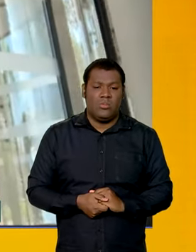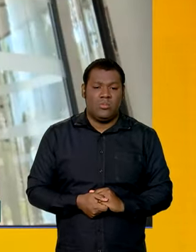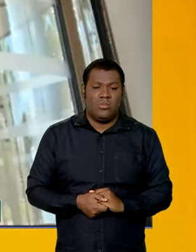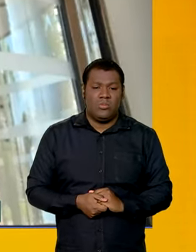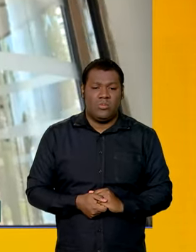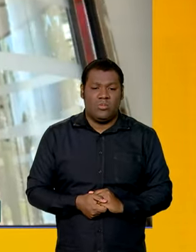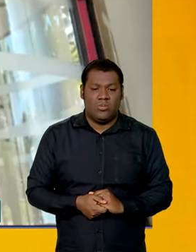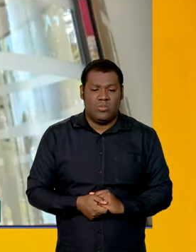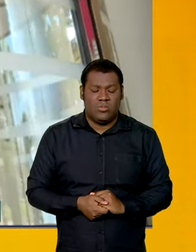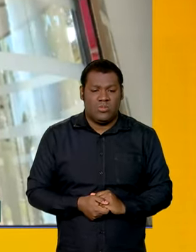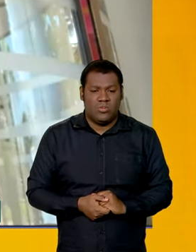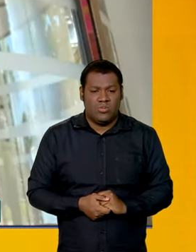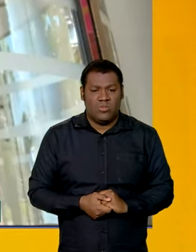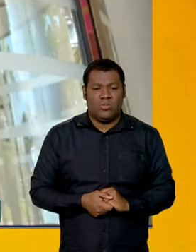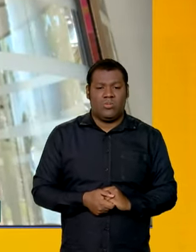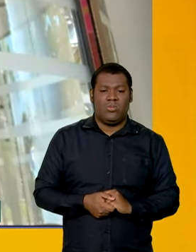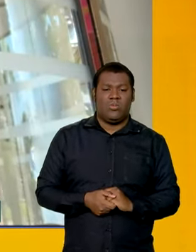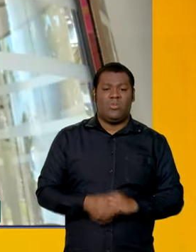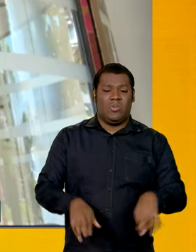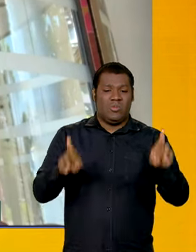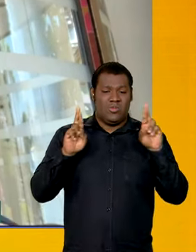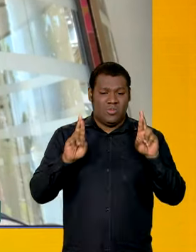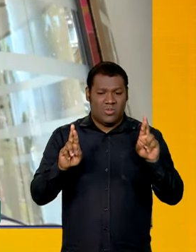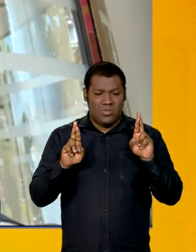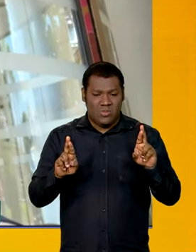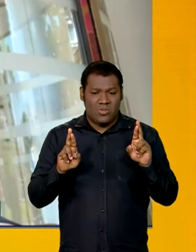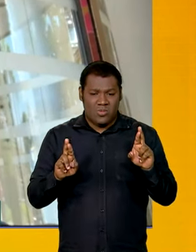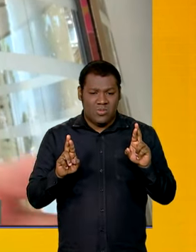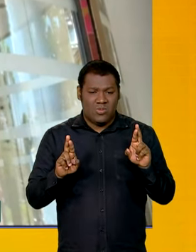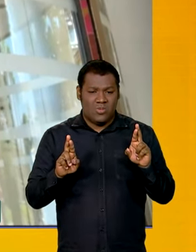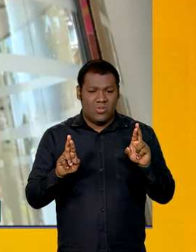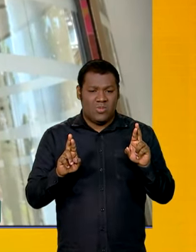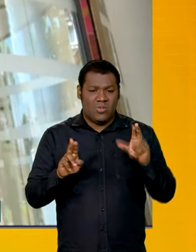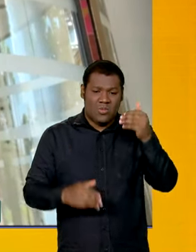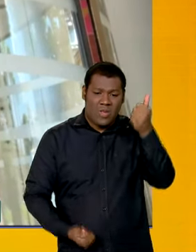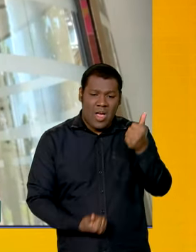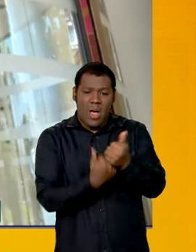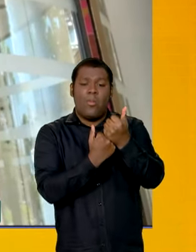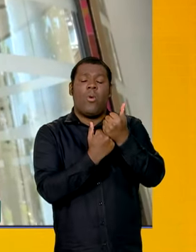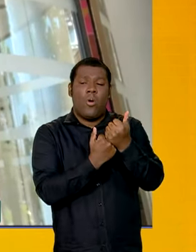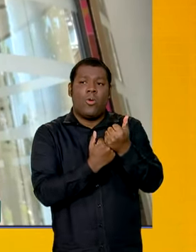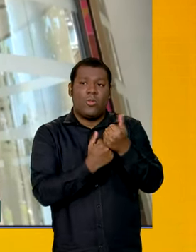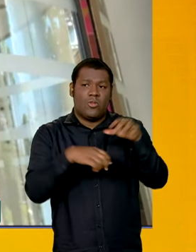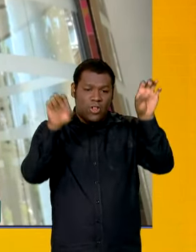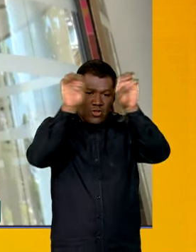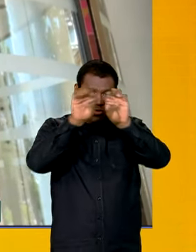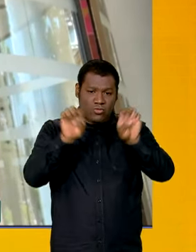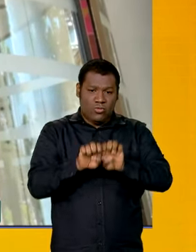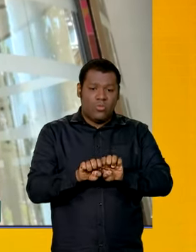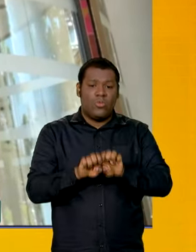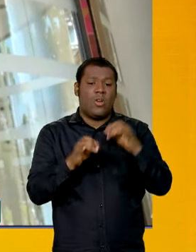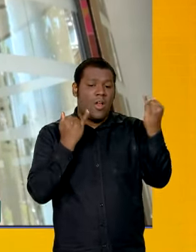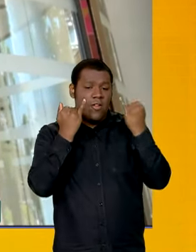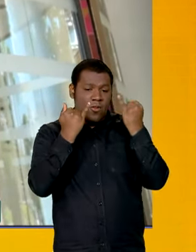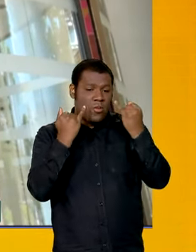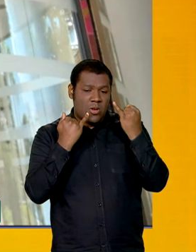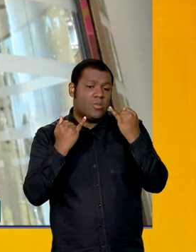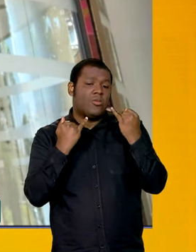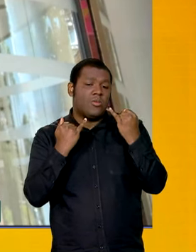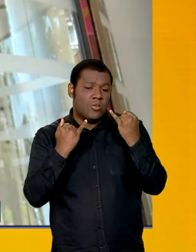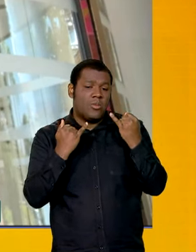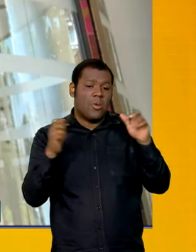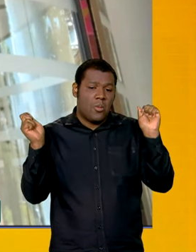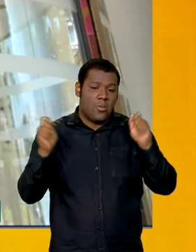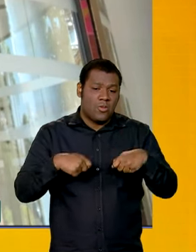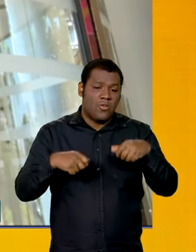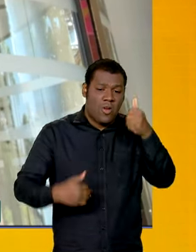problema social. E a gente espera também oferecer infraestruturas de informação que possam apoiar